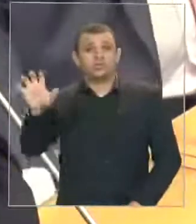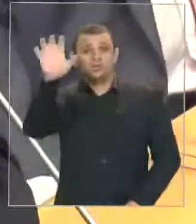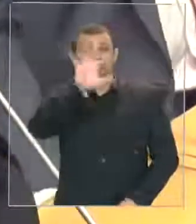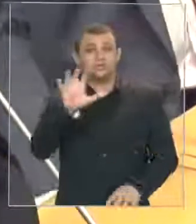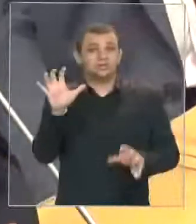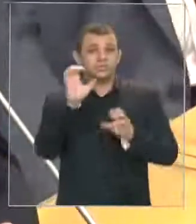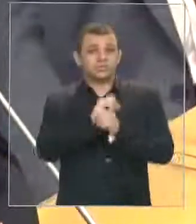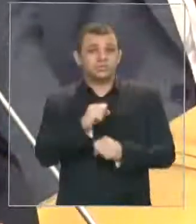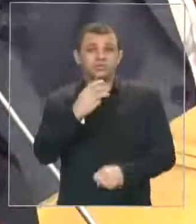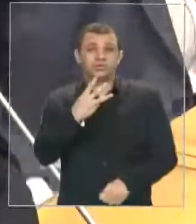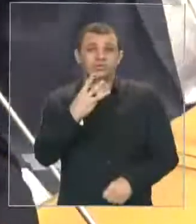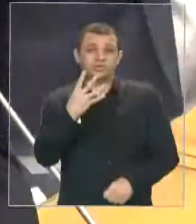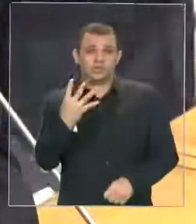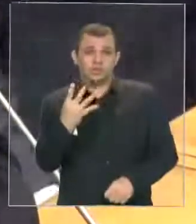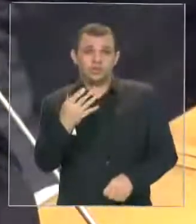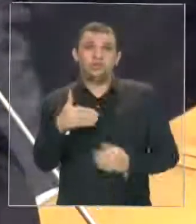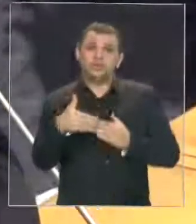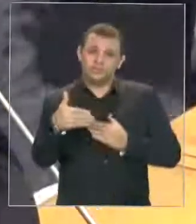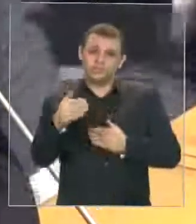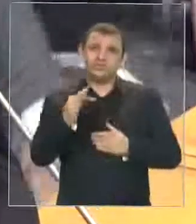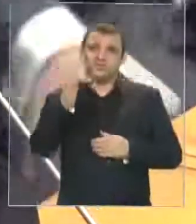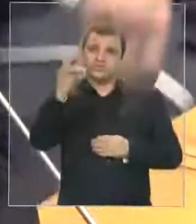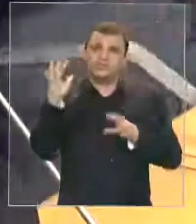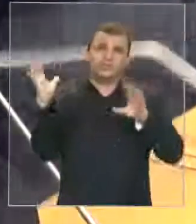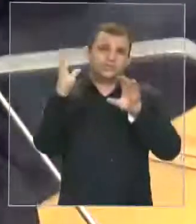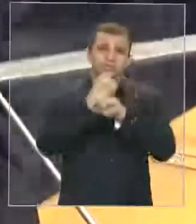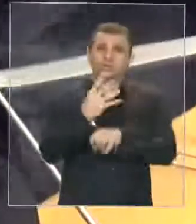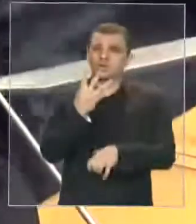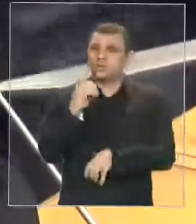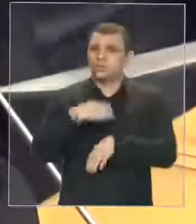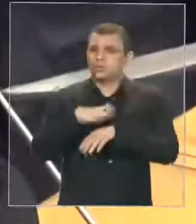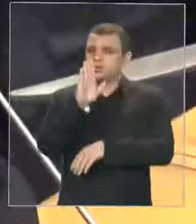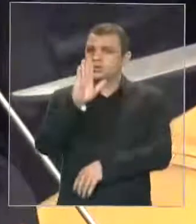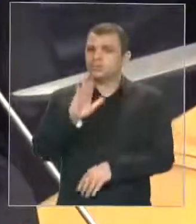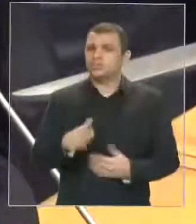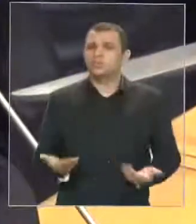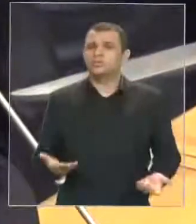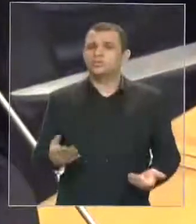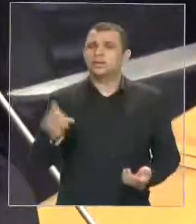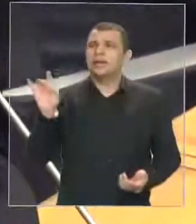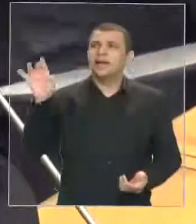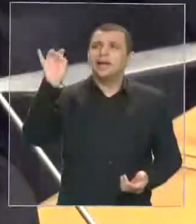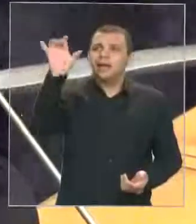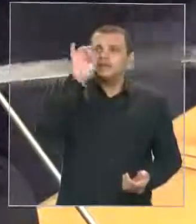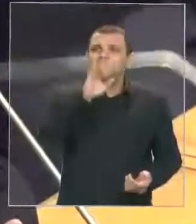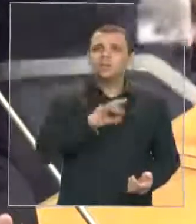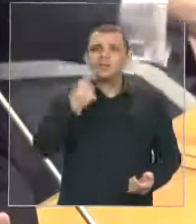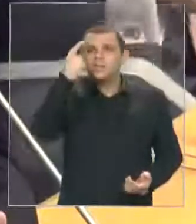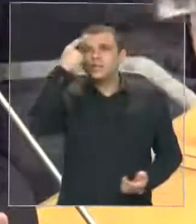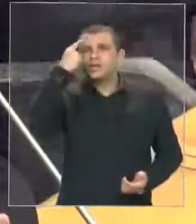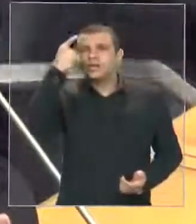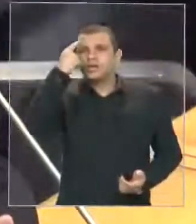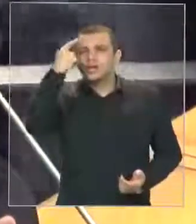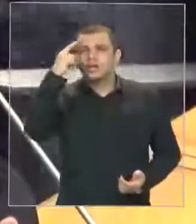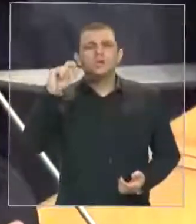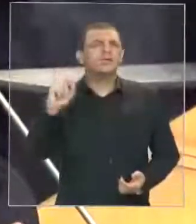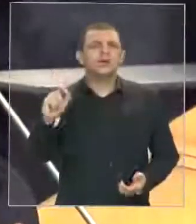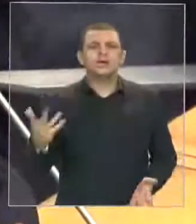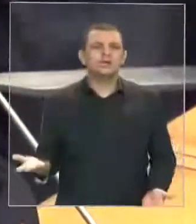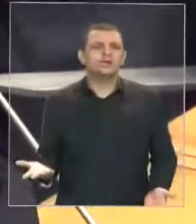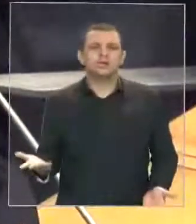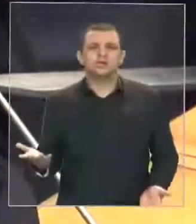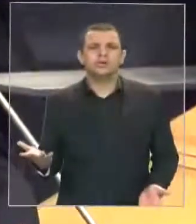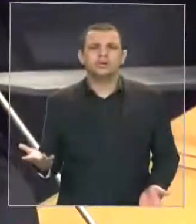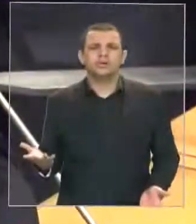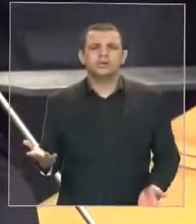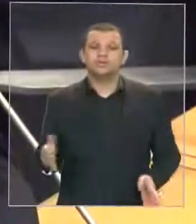dos 40, e que filosofia a grande maioria desses partidos defendem? Então, o voto